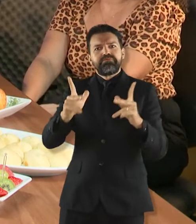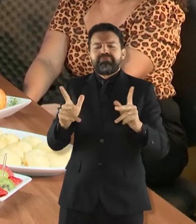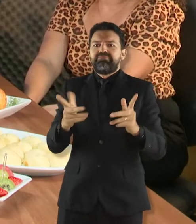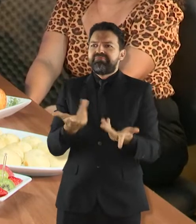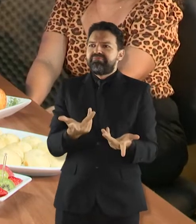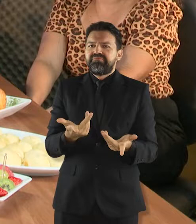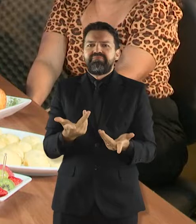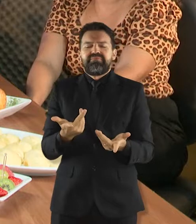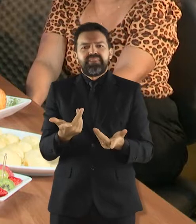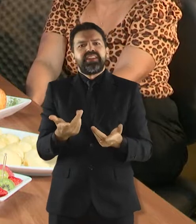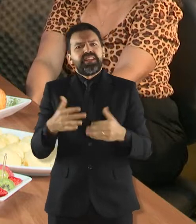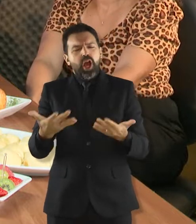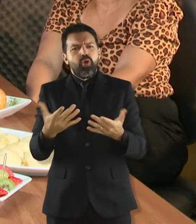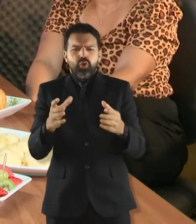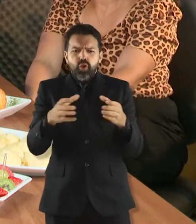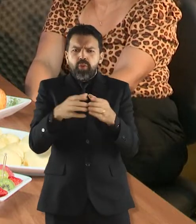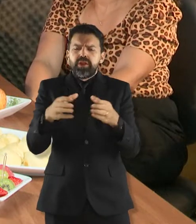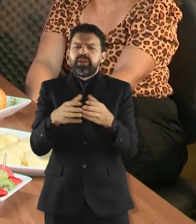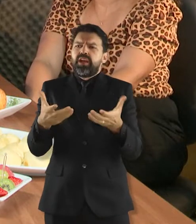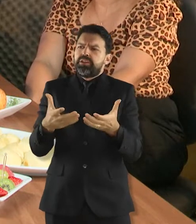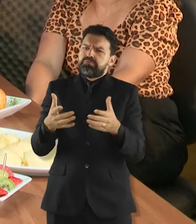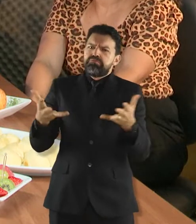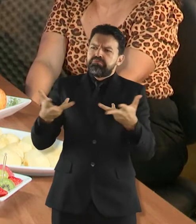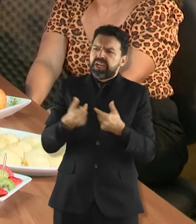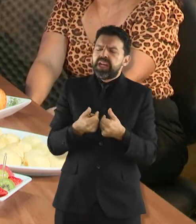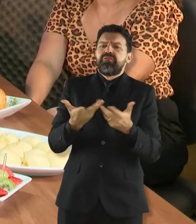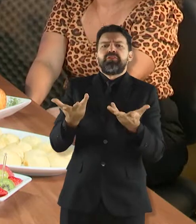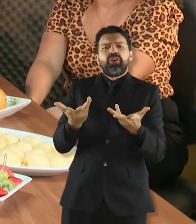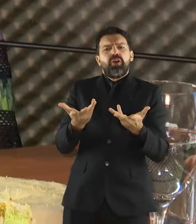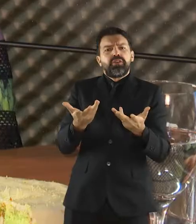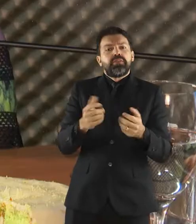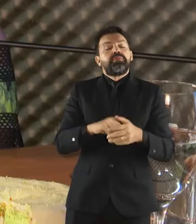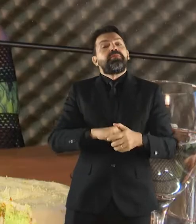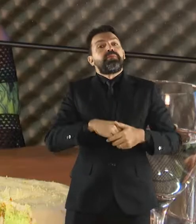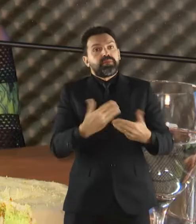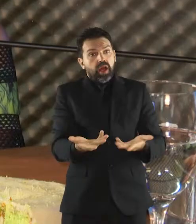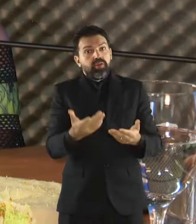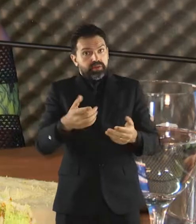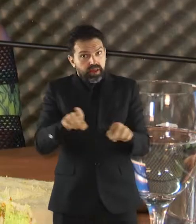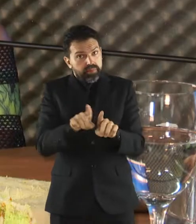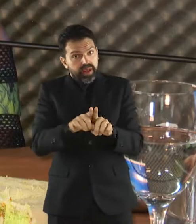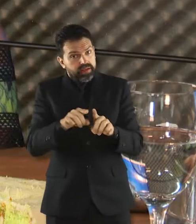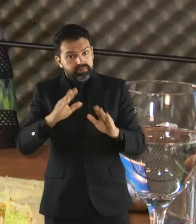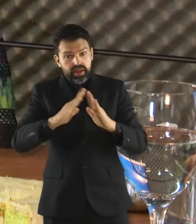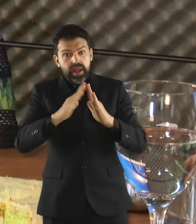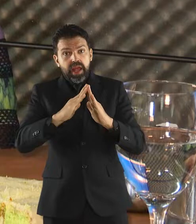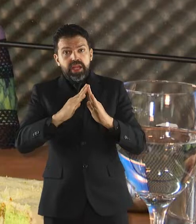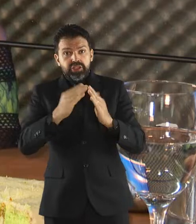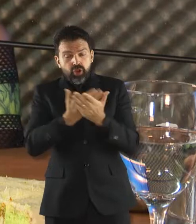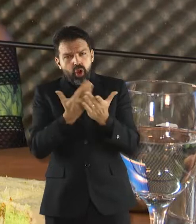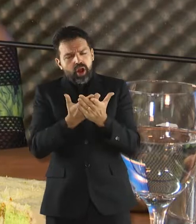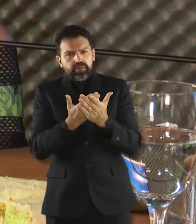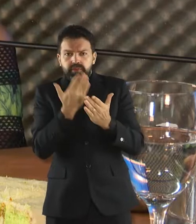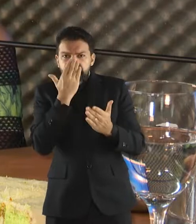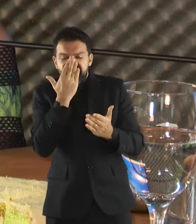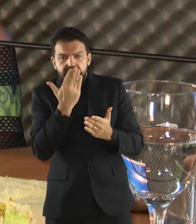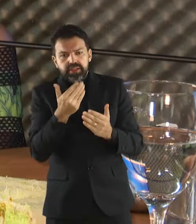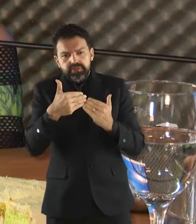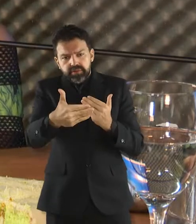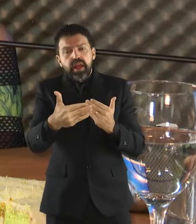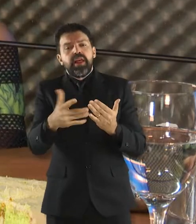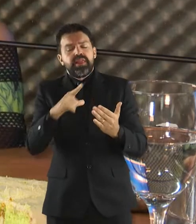Então atraía assim, a comunidade. isso, e ainda tinha, ainda tem, na verdade, né, em frente à Escola Camilo Dias, a gente tem a comunidade São